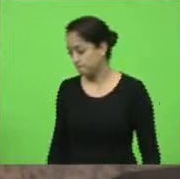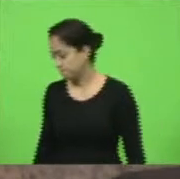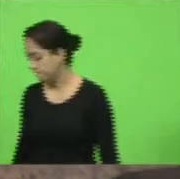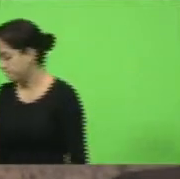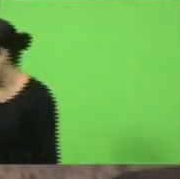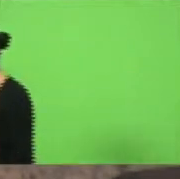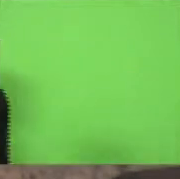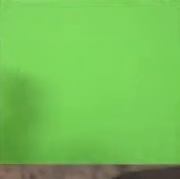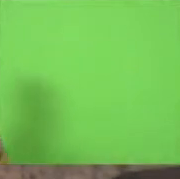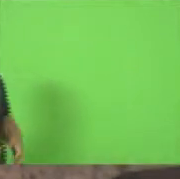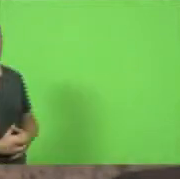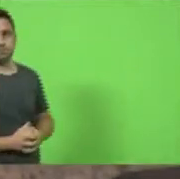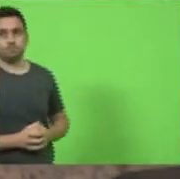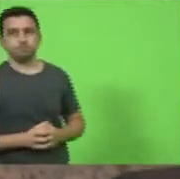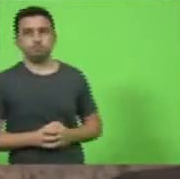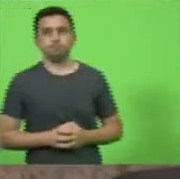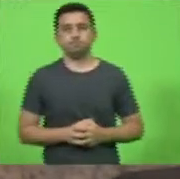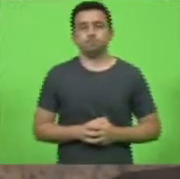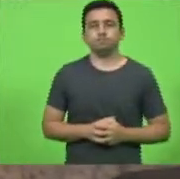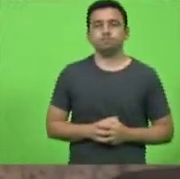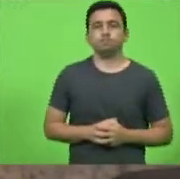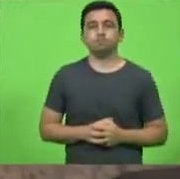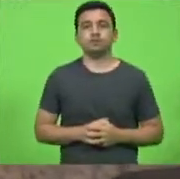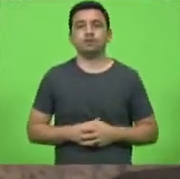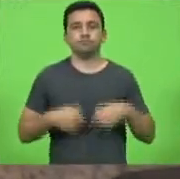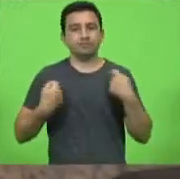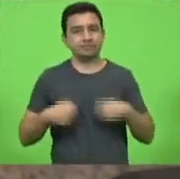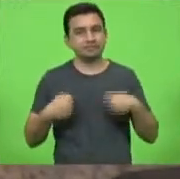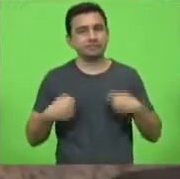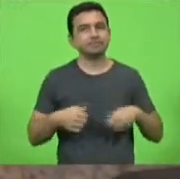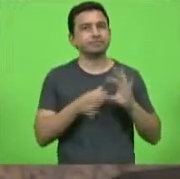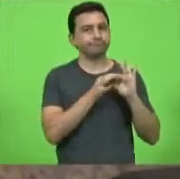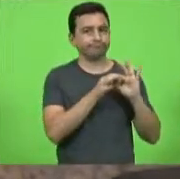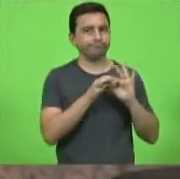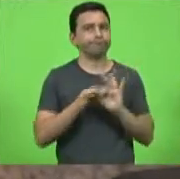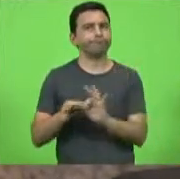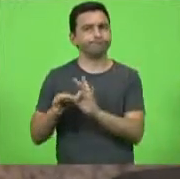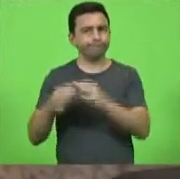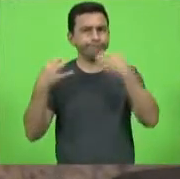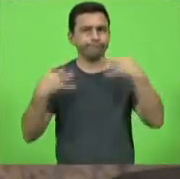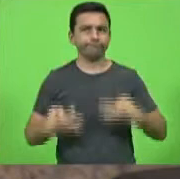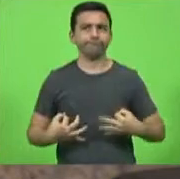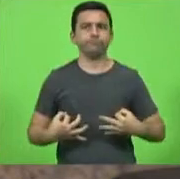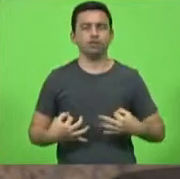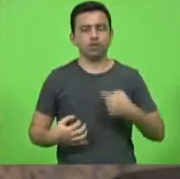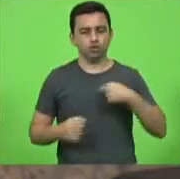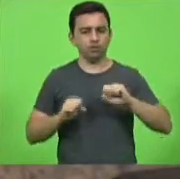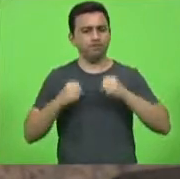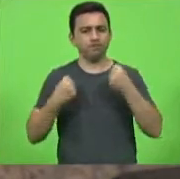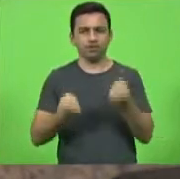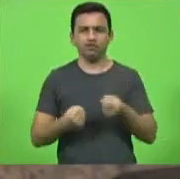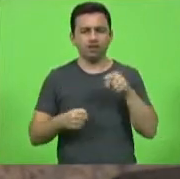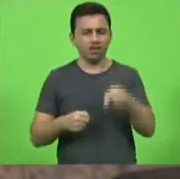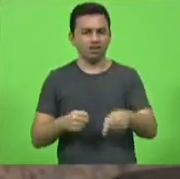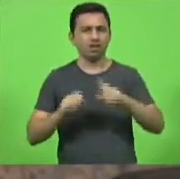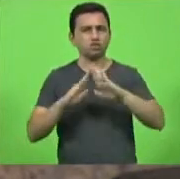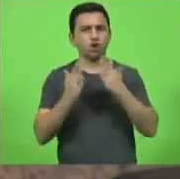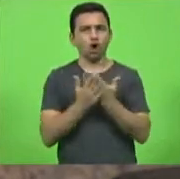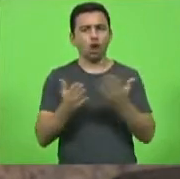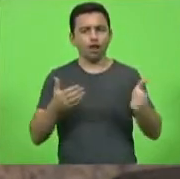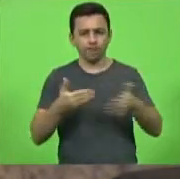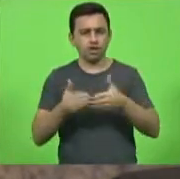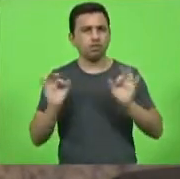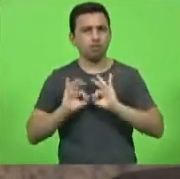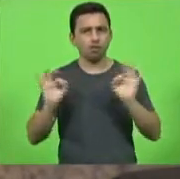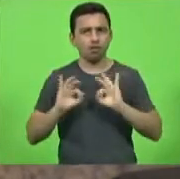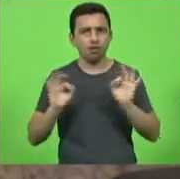coerência. Nós temos que ser coerentes. Eu defendo que nós não devemos fechar a escola, que nós não devemos